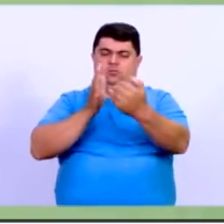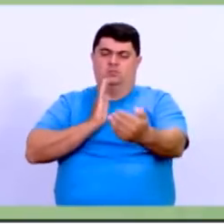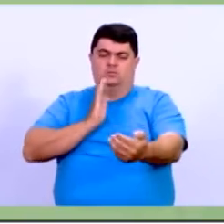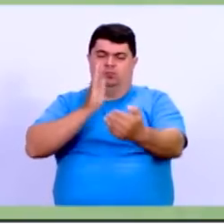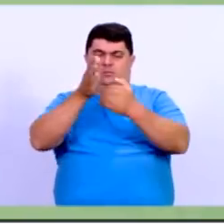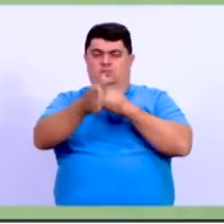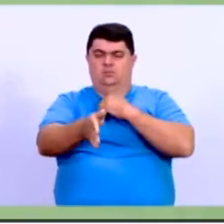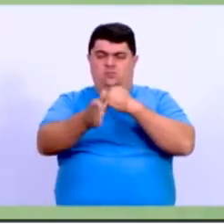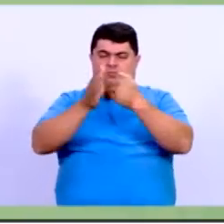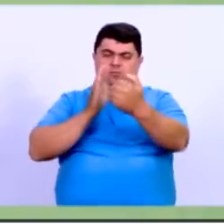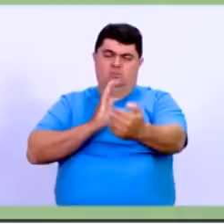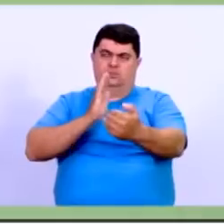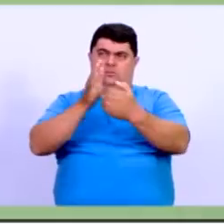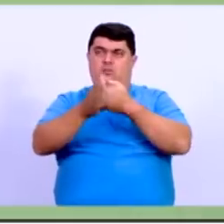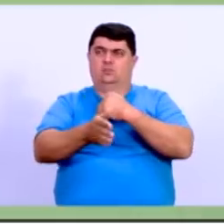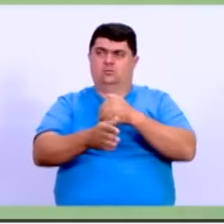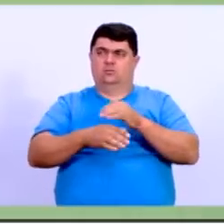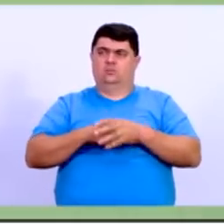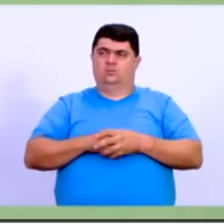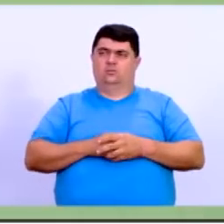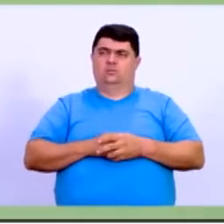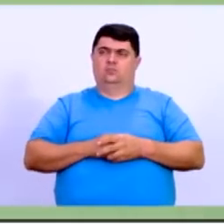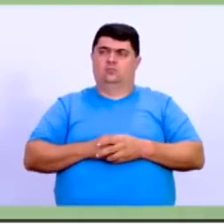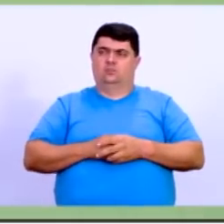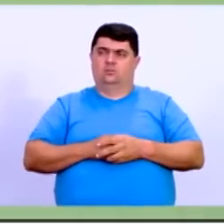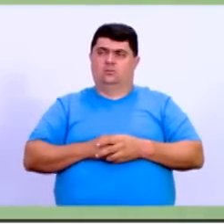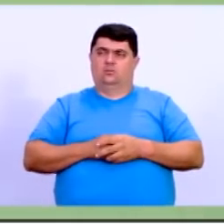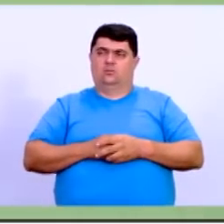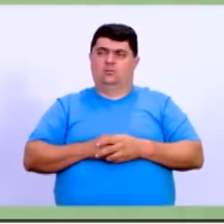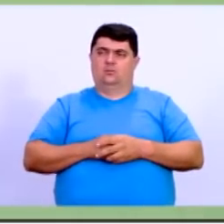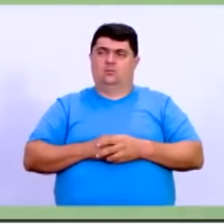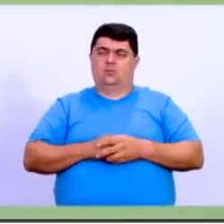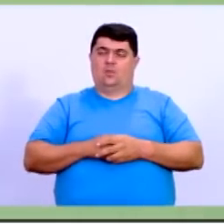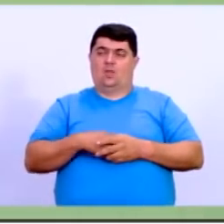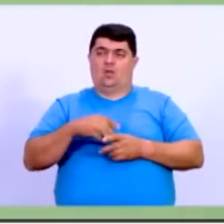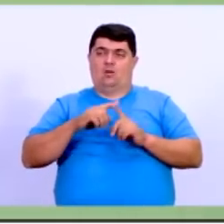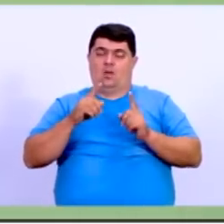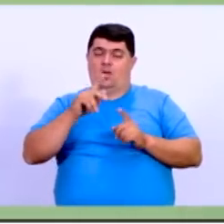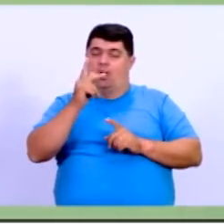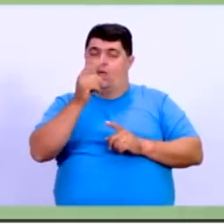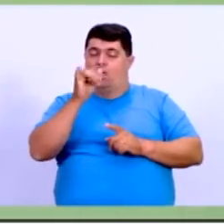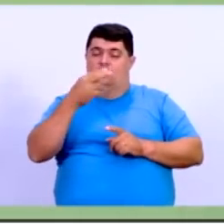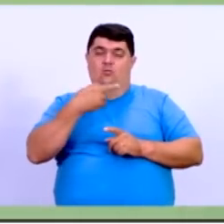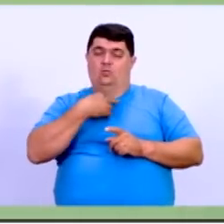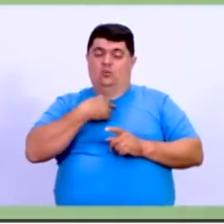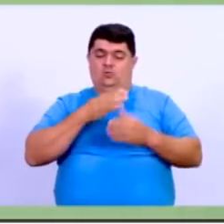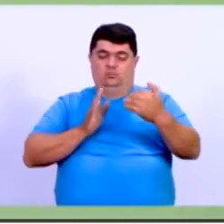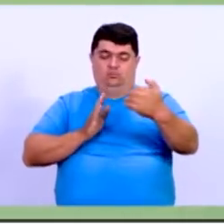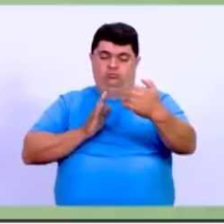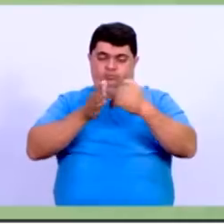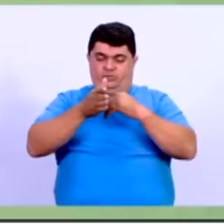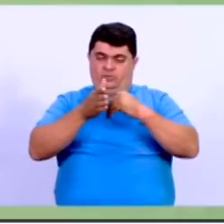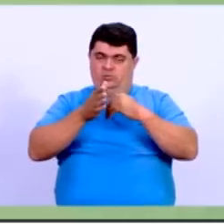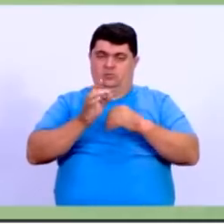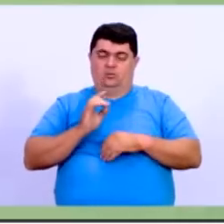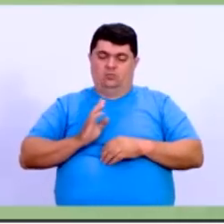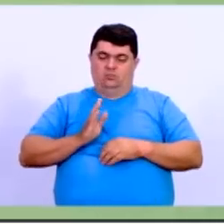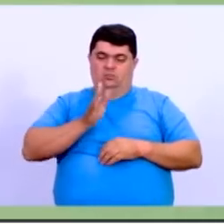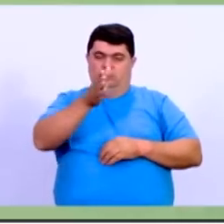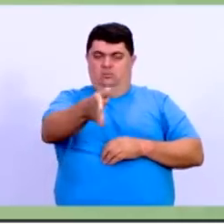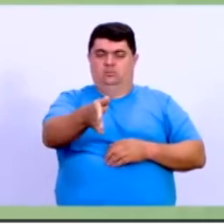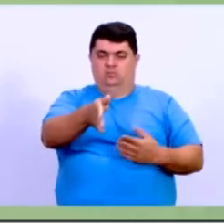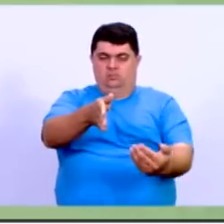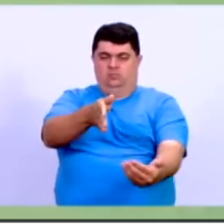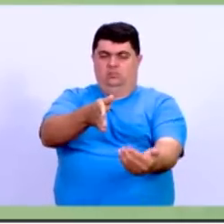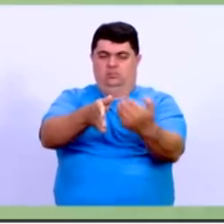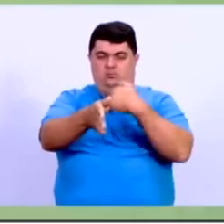sentidos, porém, olha só o entretanto aí, ó. Porém, não ao mesmo tempo. A full duplex também é uma